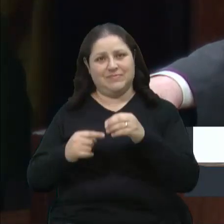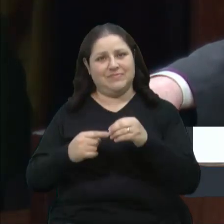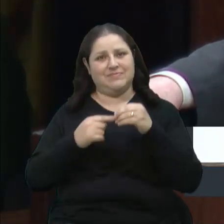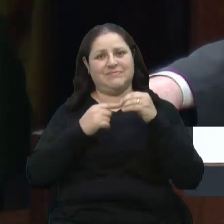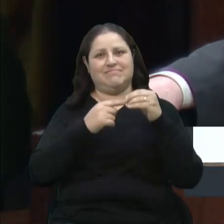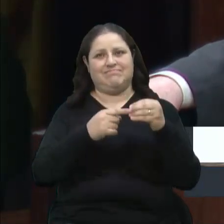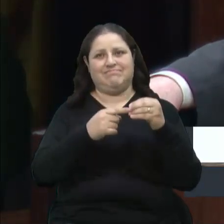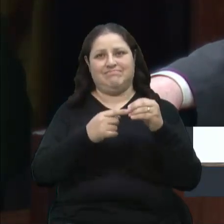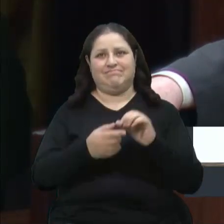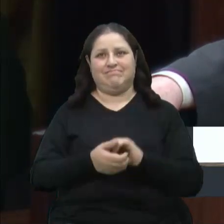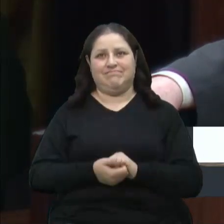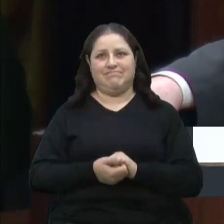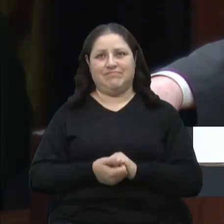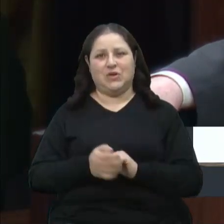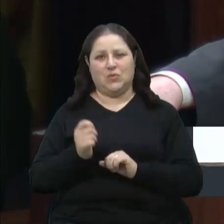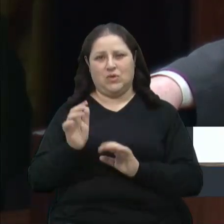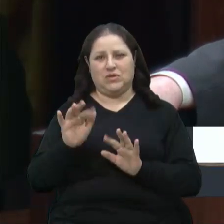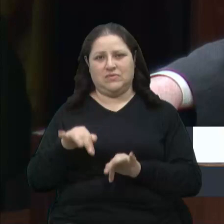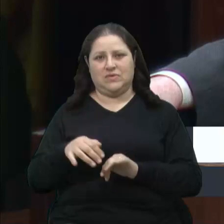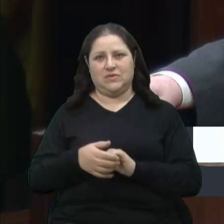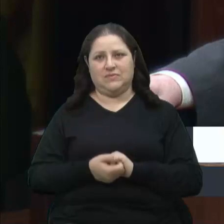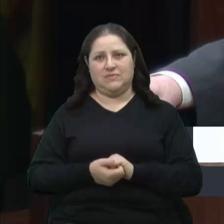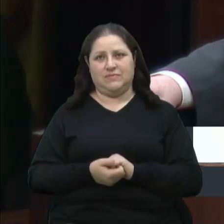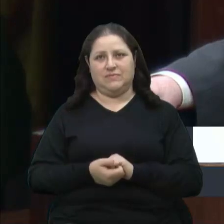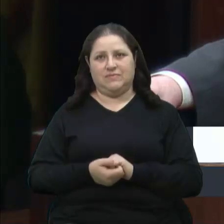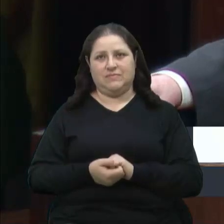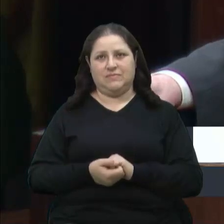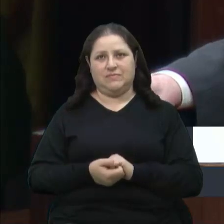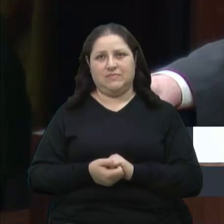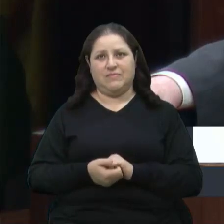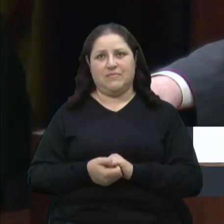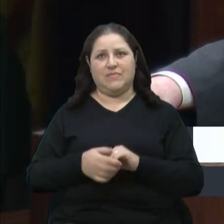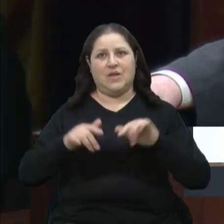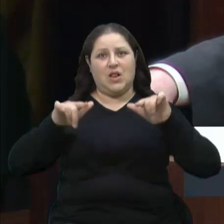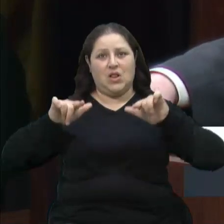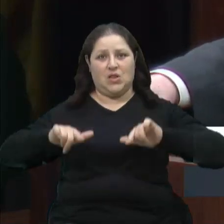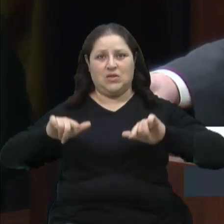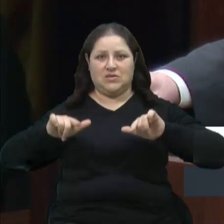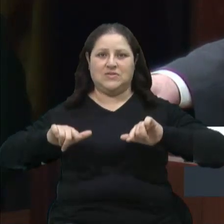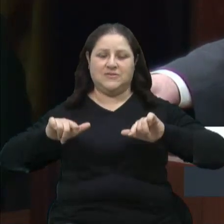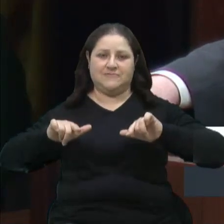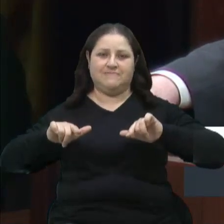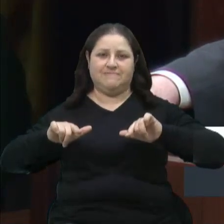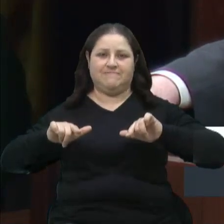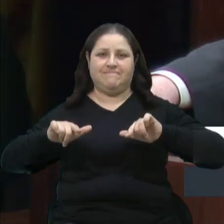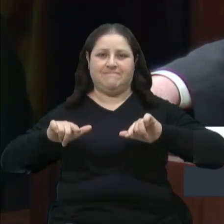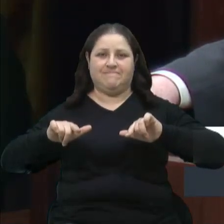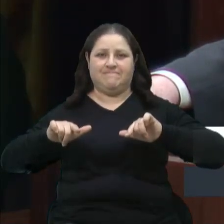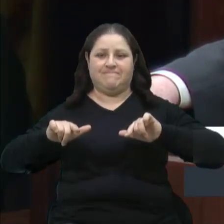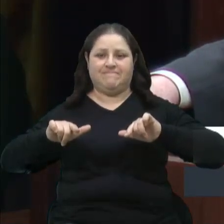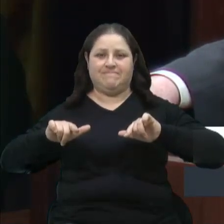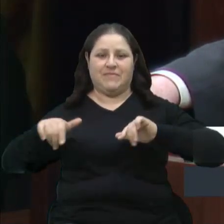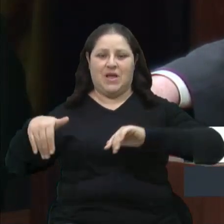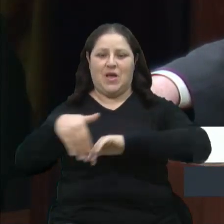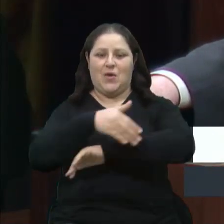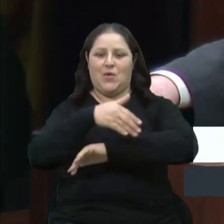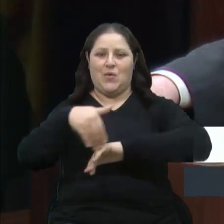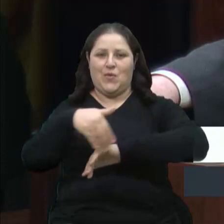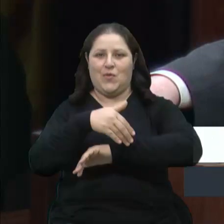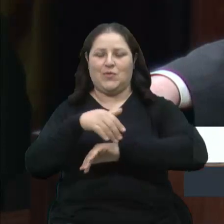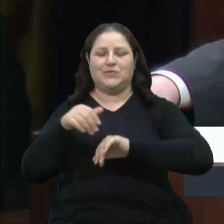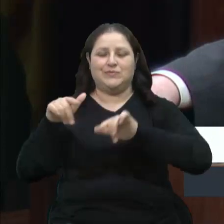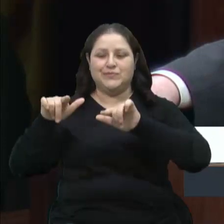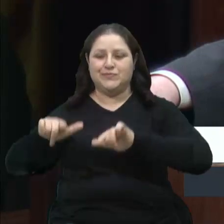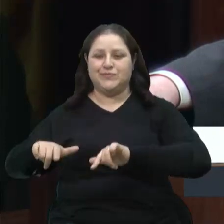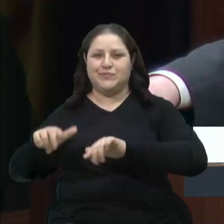principalmente, senhores, para concluir, a questão da localização. A localização hoje do nosso presídio,